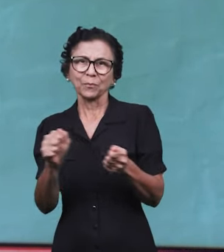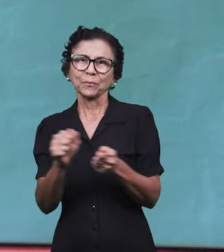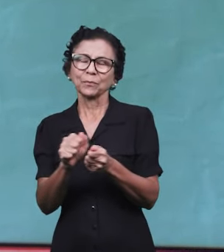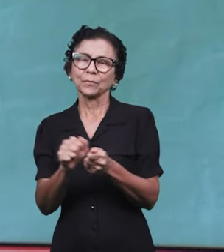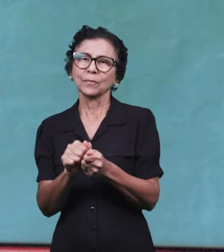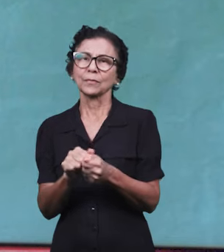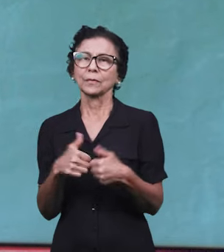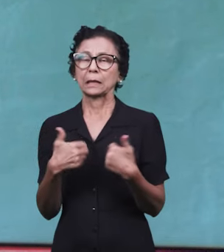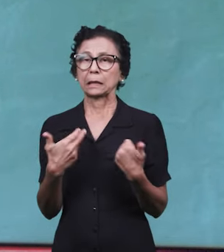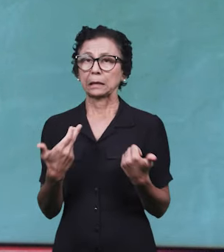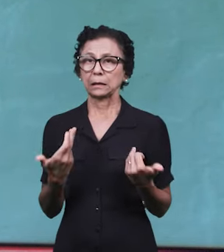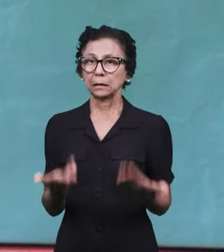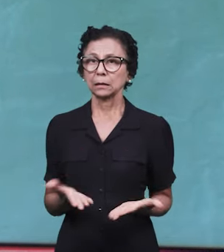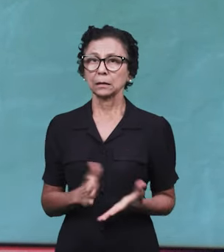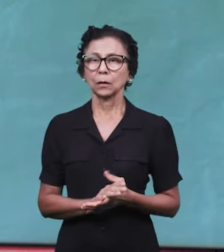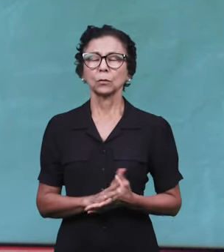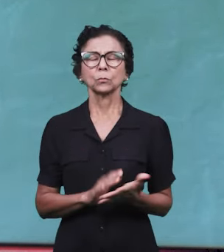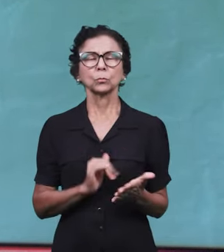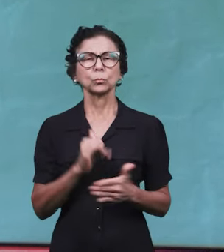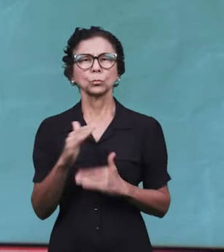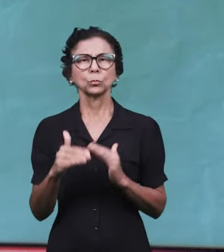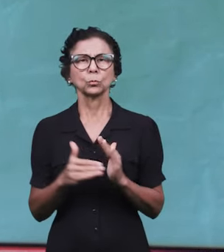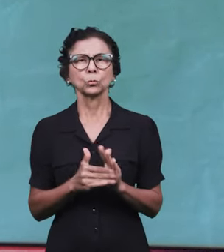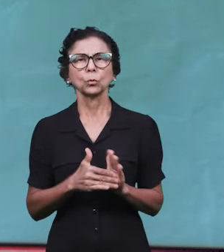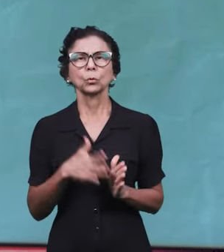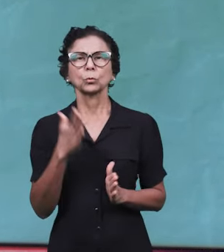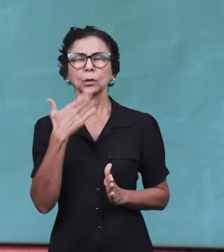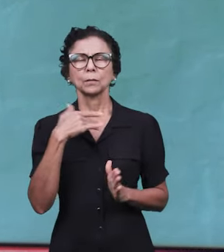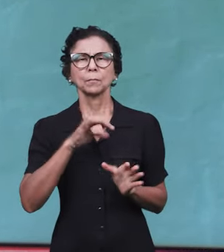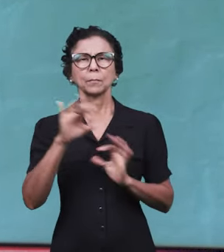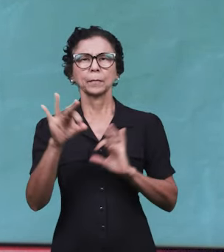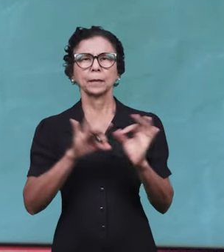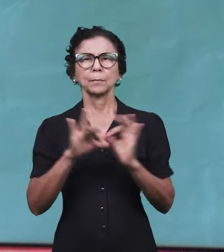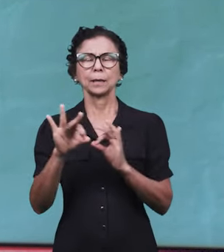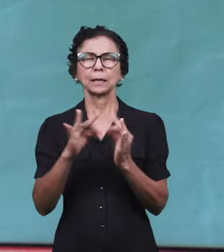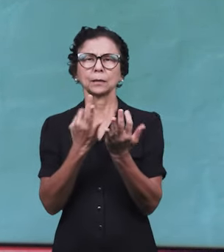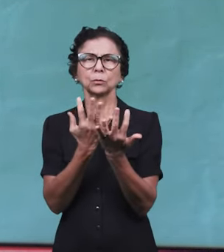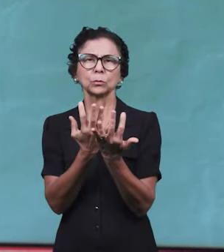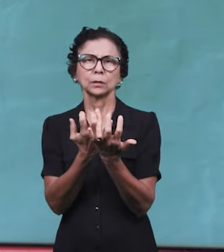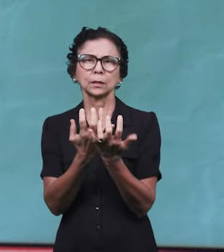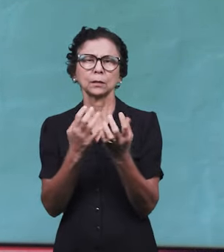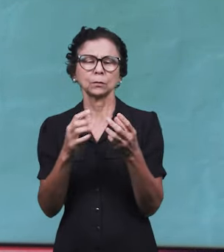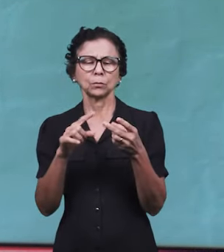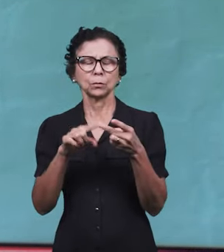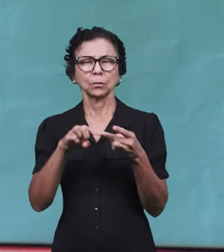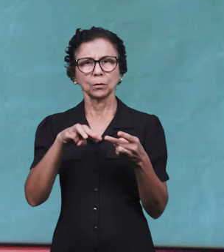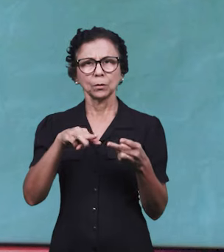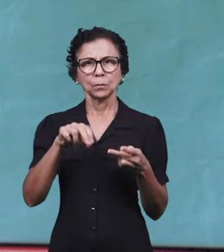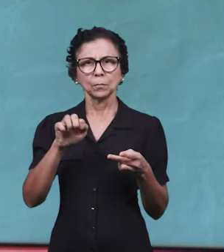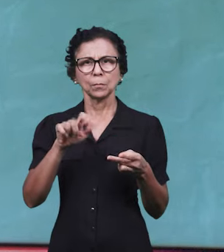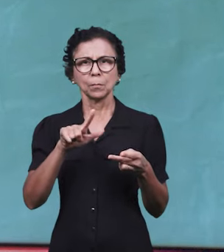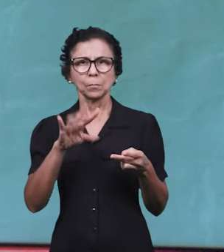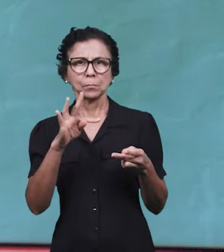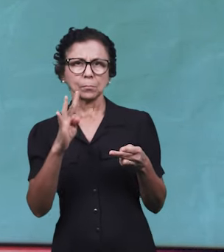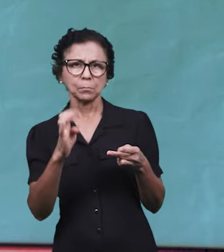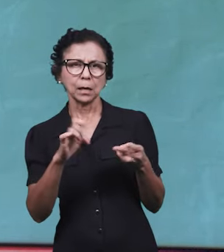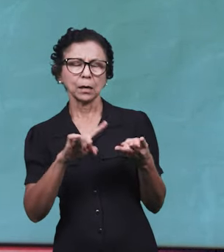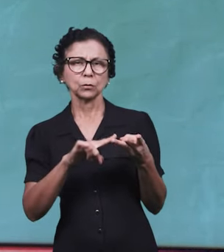alimento produzido com uso de farinha de trigo, cevada, malte ou centeio, incluindo